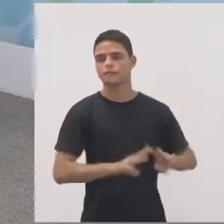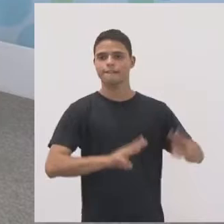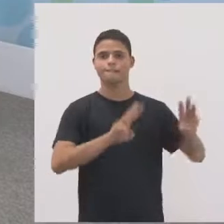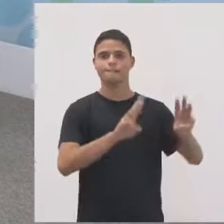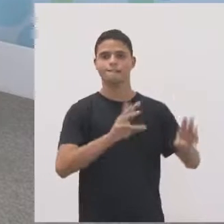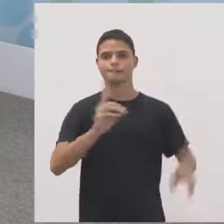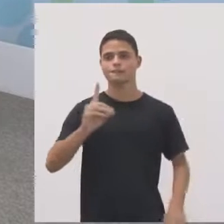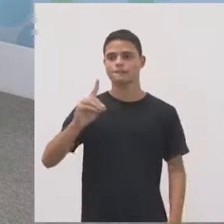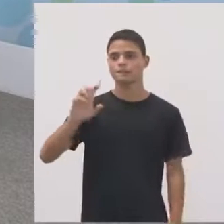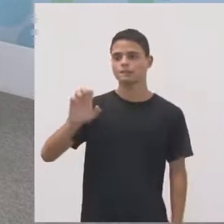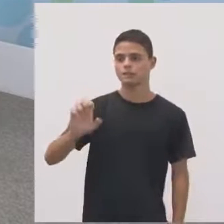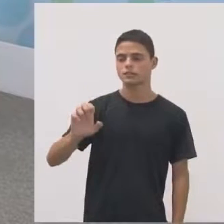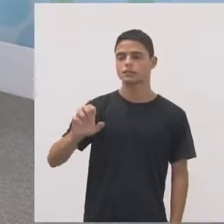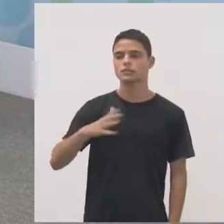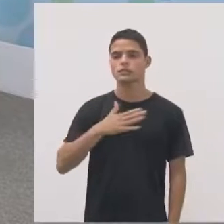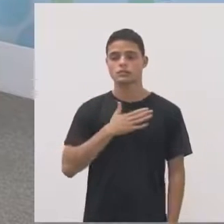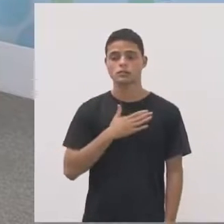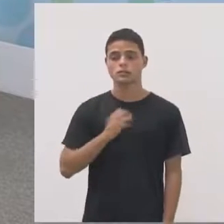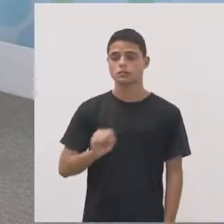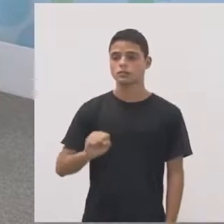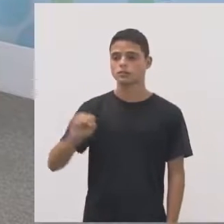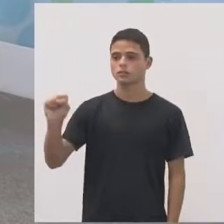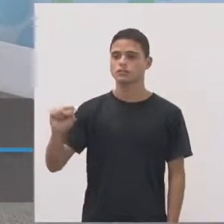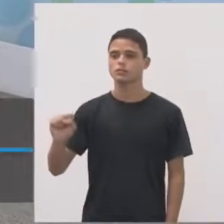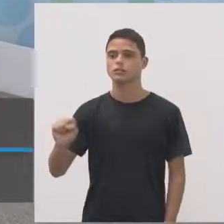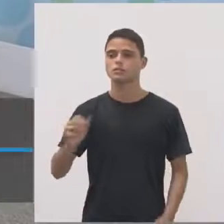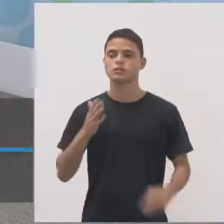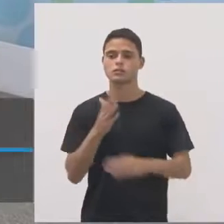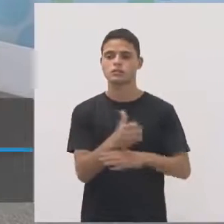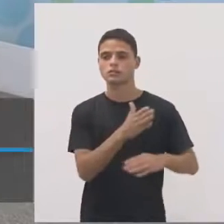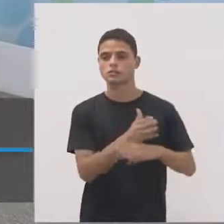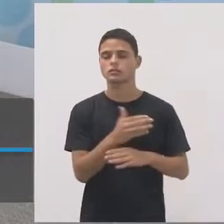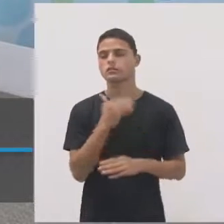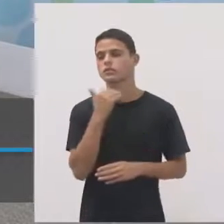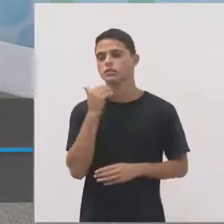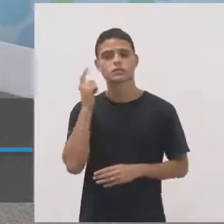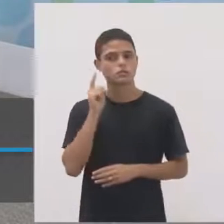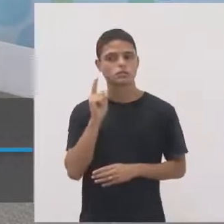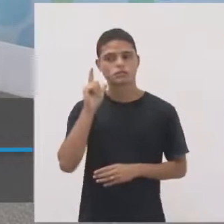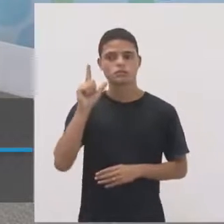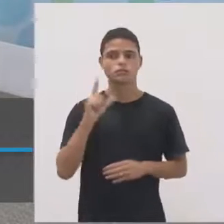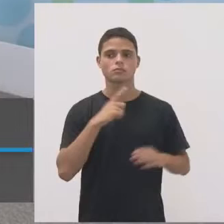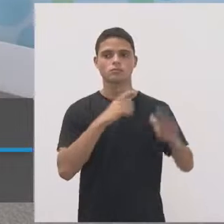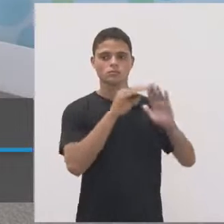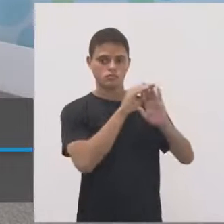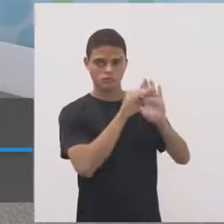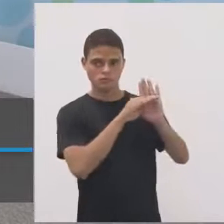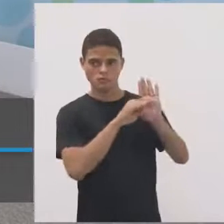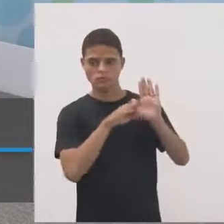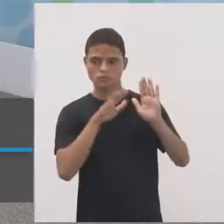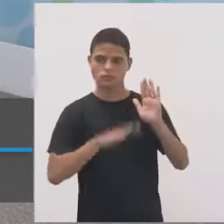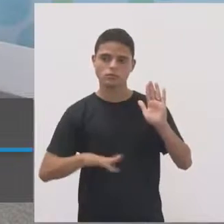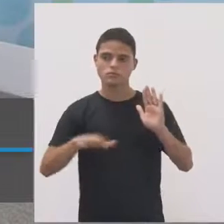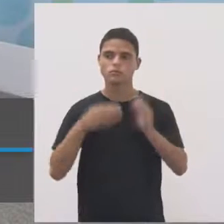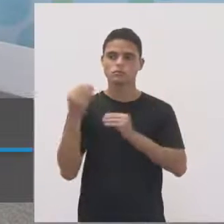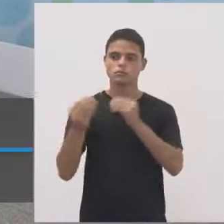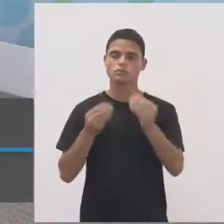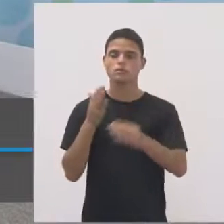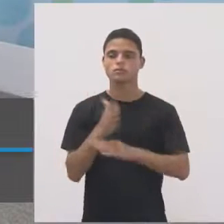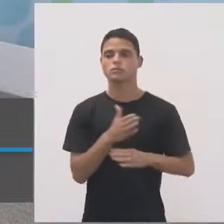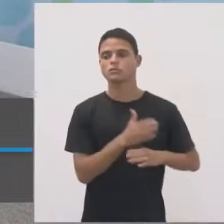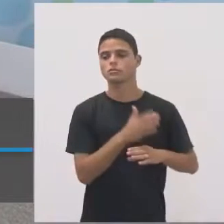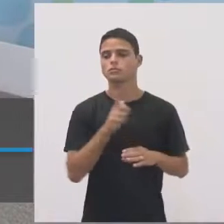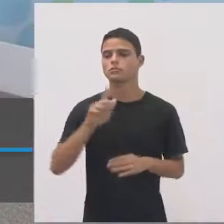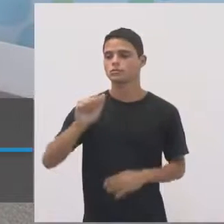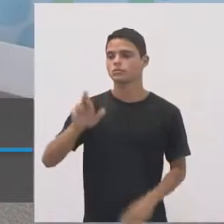DE, na minha DE, na Centro-Sul, vocês vão lá, entram e conseguem... tem todas as listas dos fornecedores de como acionar as garantias deles, tá